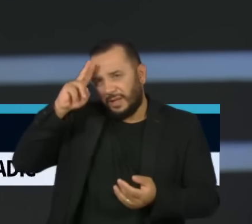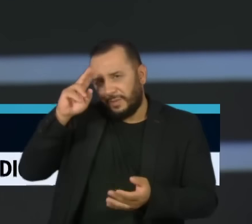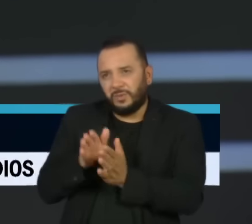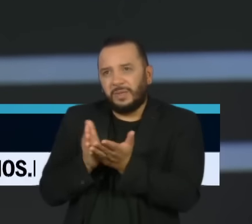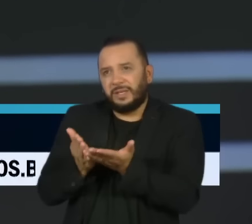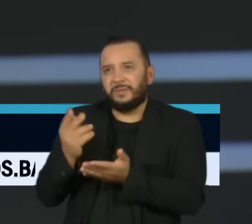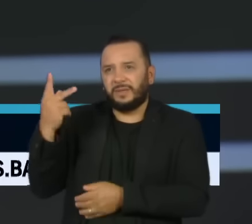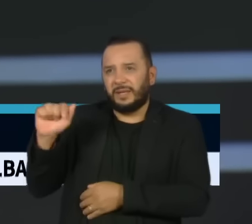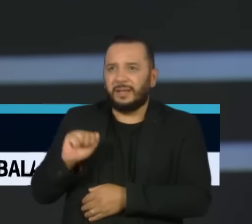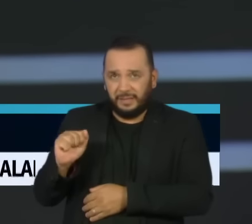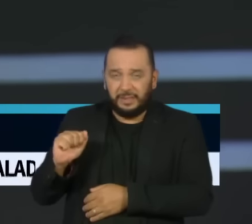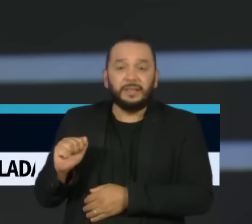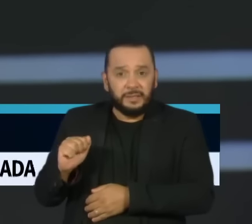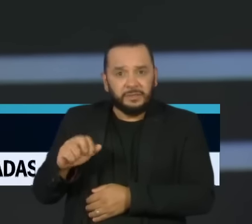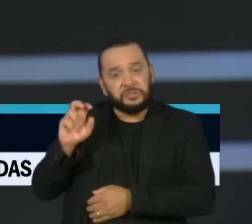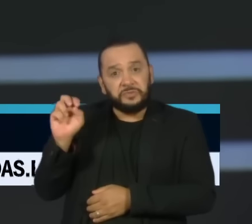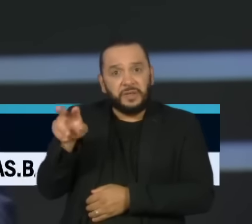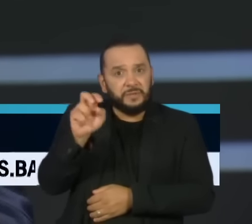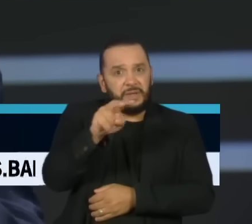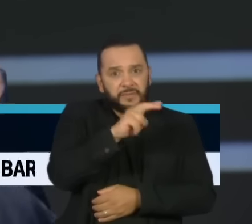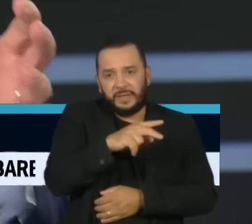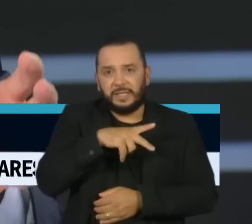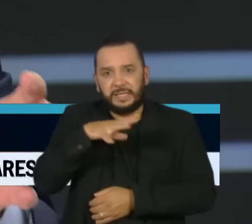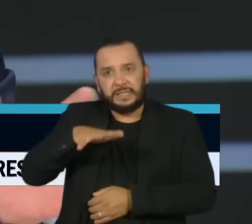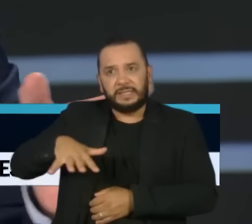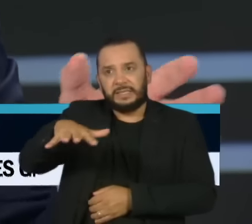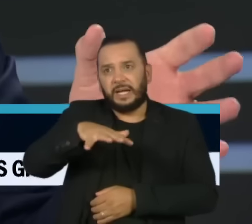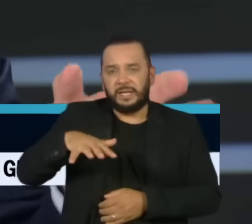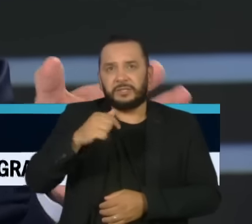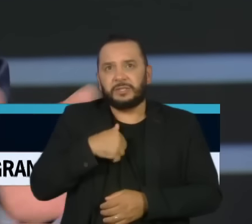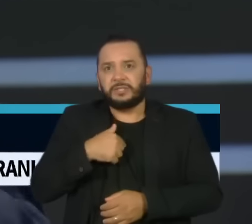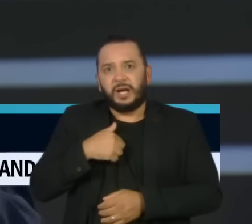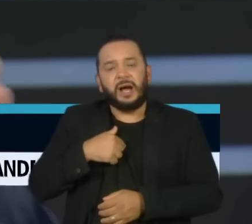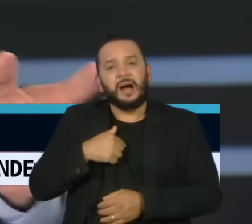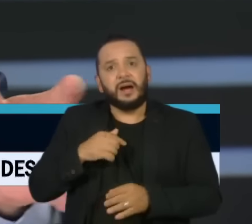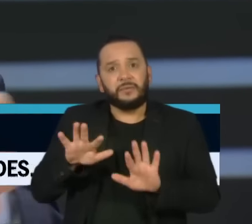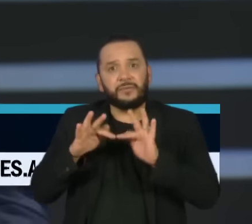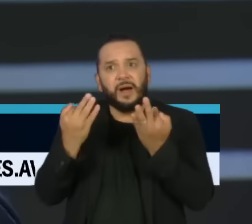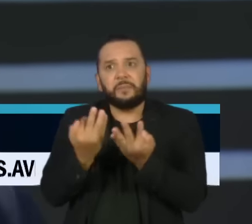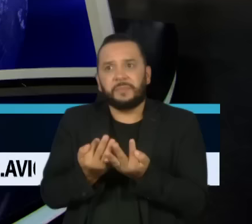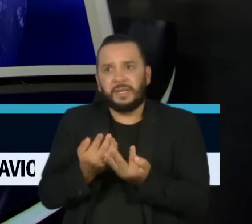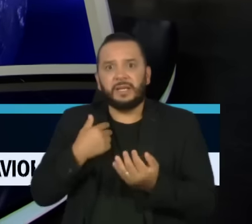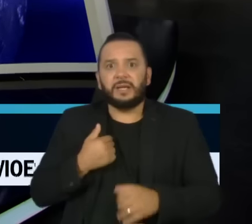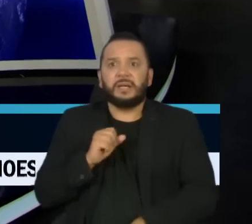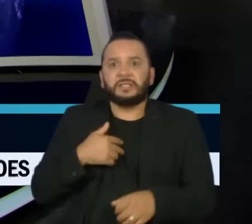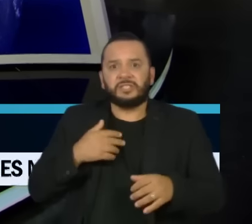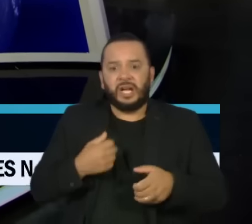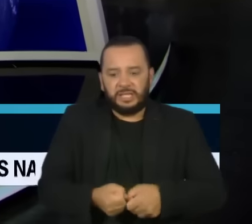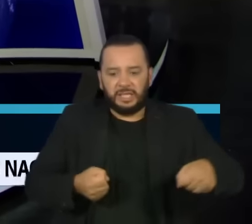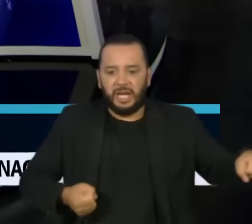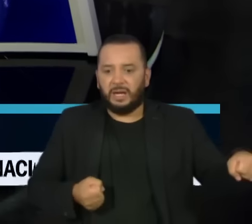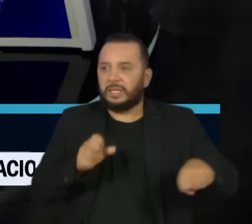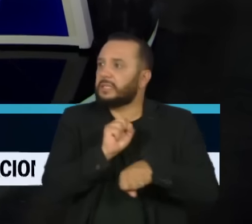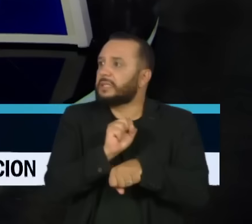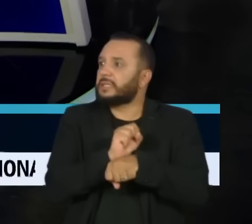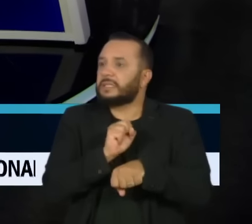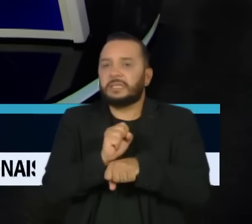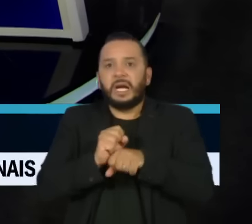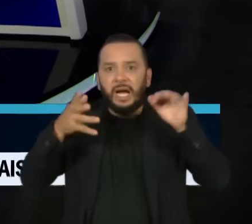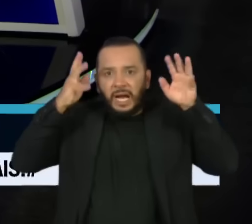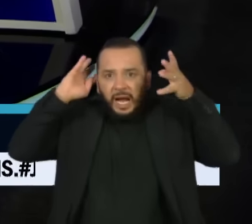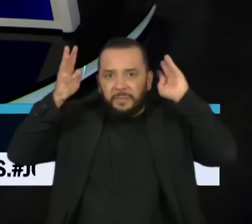esteja presente, esses cenários que a gente vê nas cidades. Famílias em torno do lixo, antes do caminhão chegar, abrindo sacos de lixo para